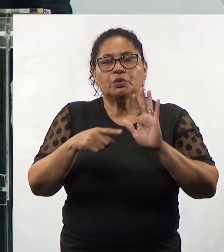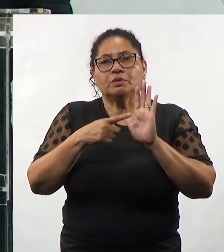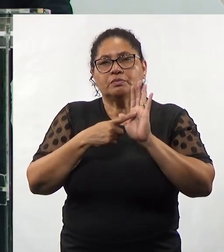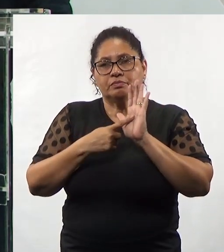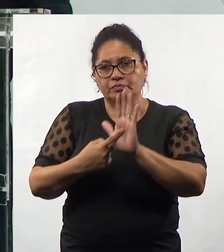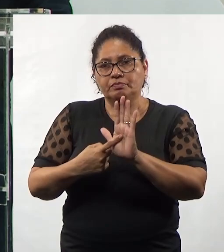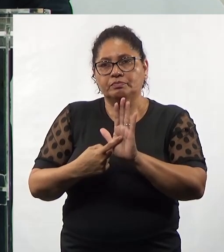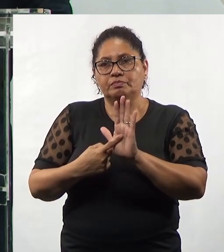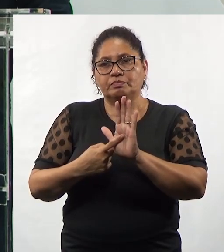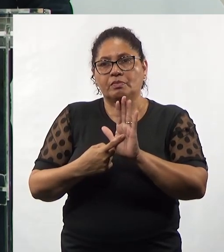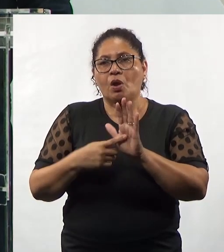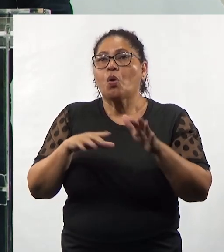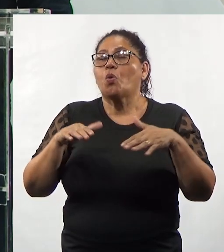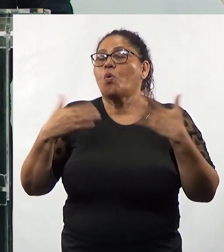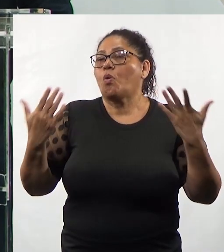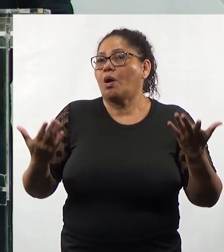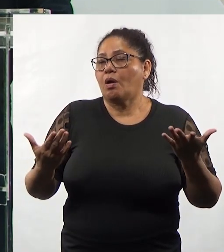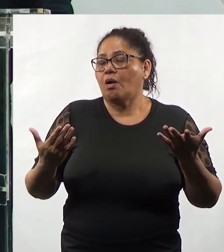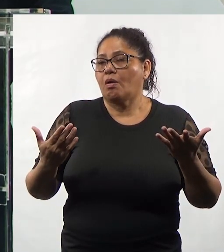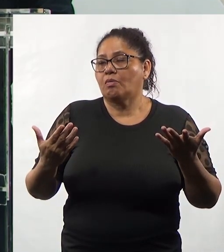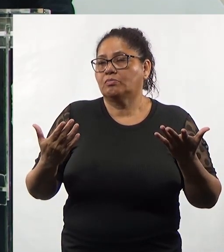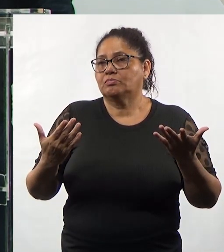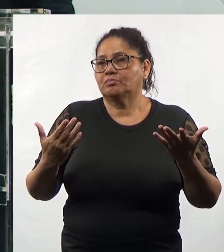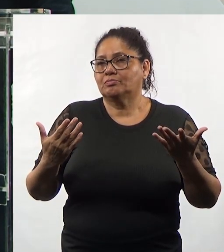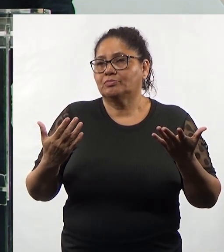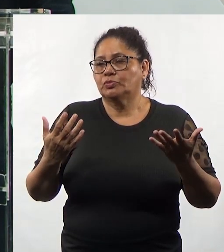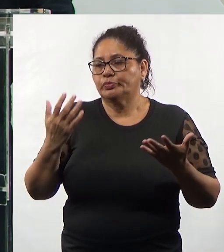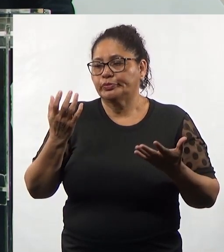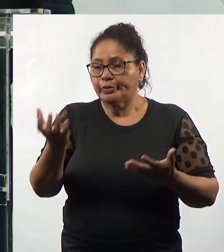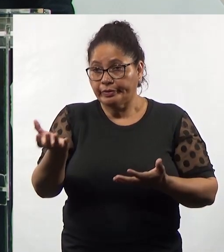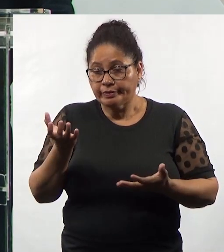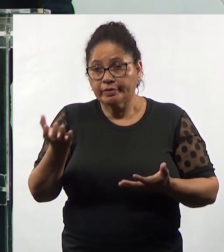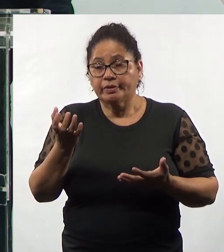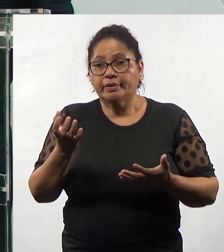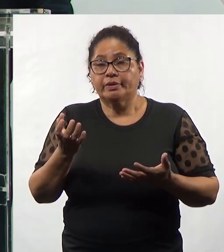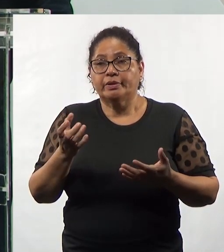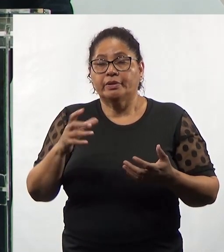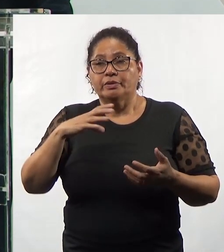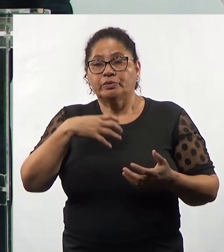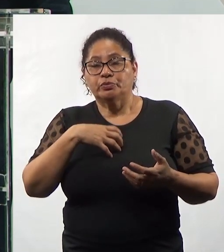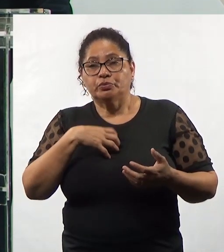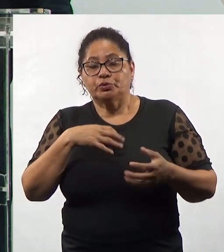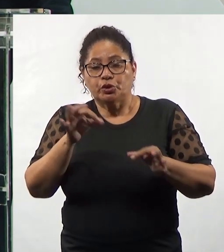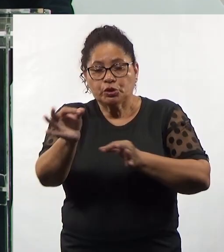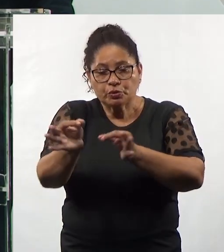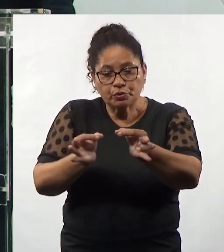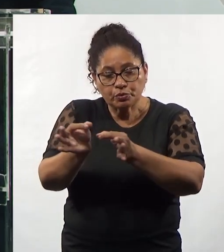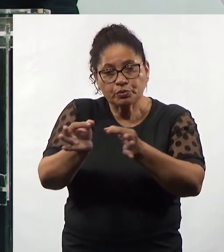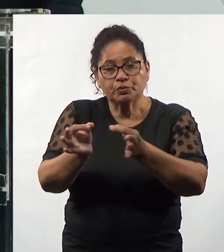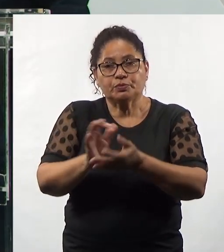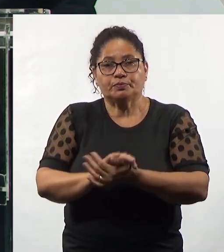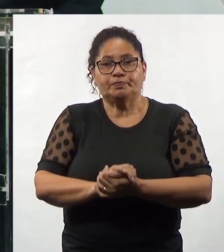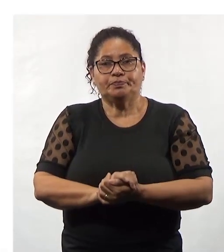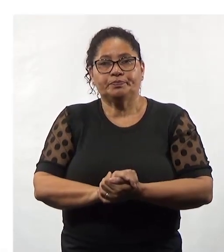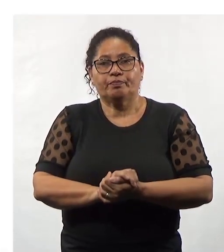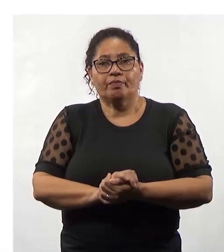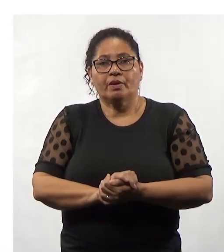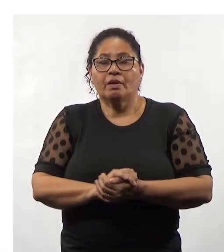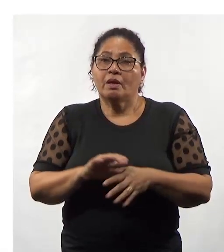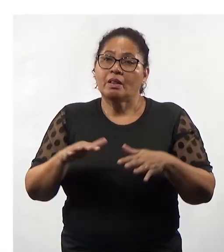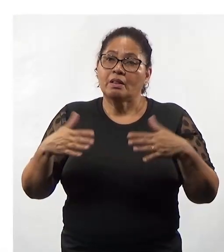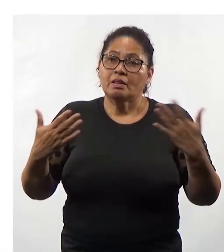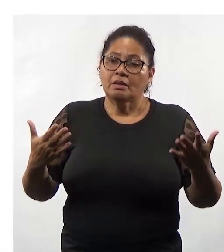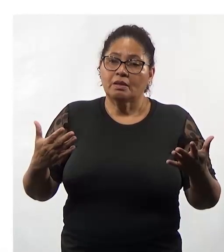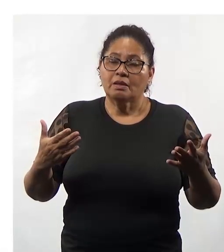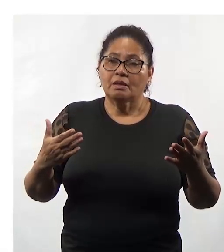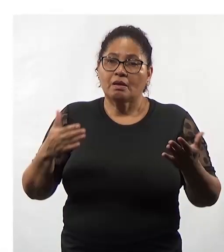mostrar qual que é a nossa intenção, mas de uma forma estruturada e organizada. E aí,